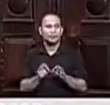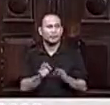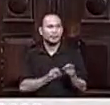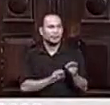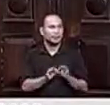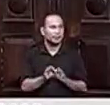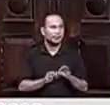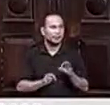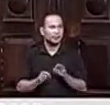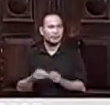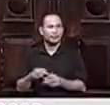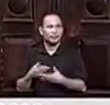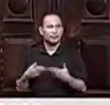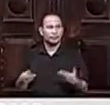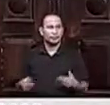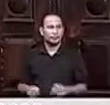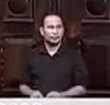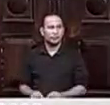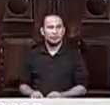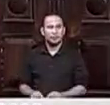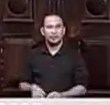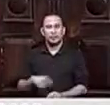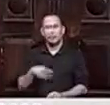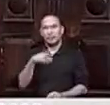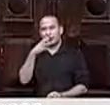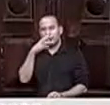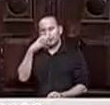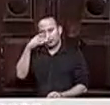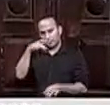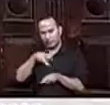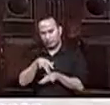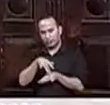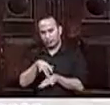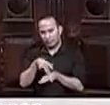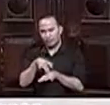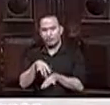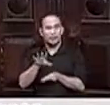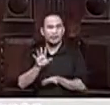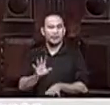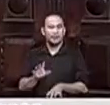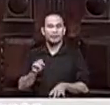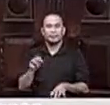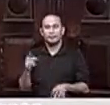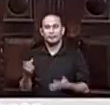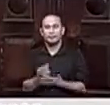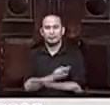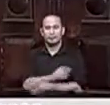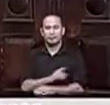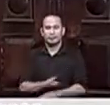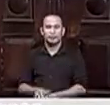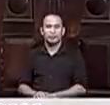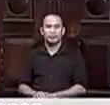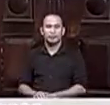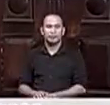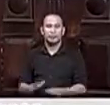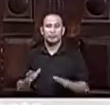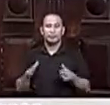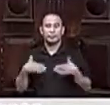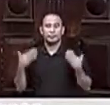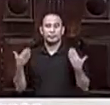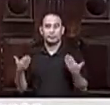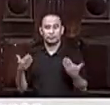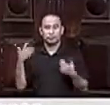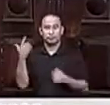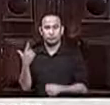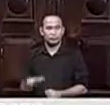do MUSP e eles, vamos ver se agora a coisa vai acontecer. E somos surpreendidos. De